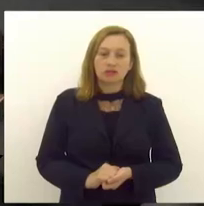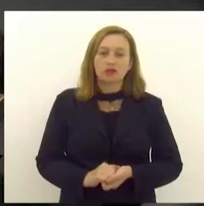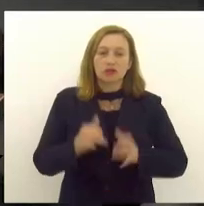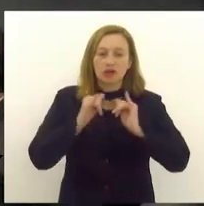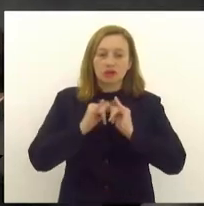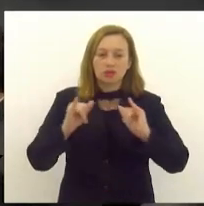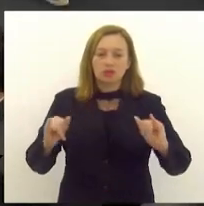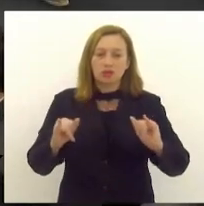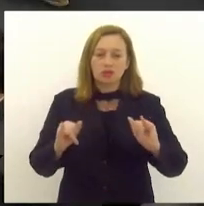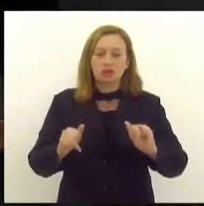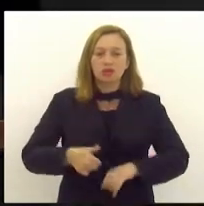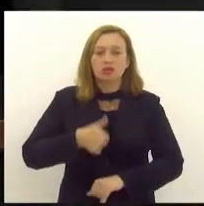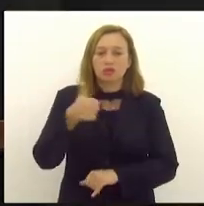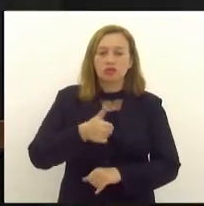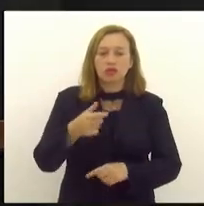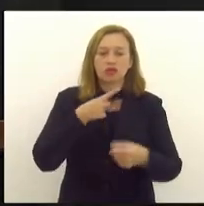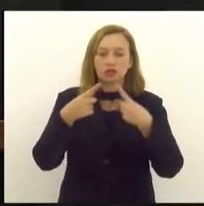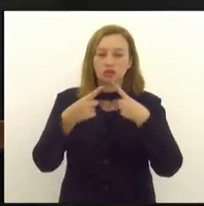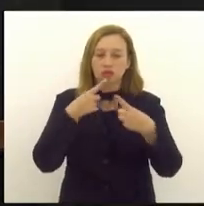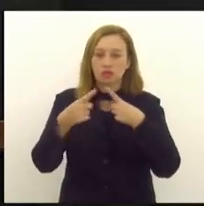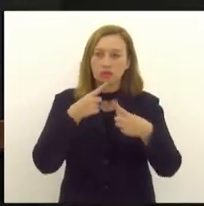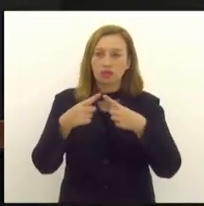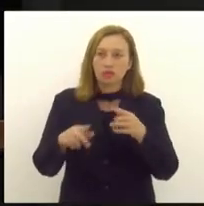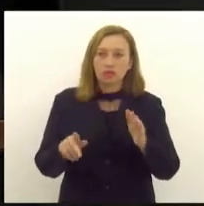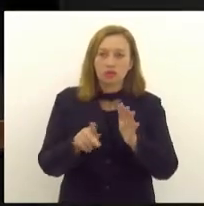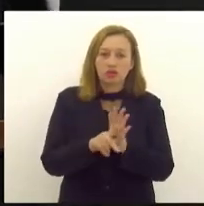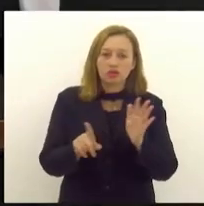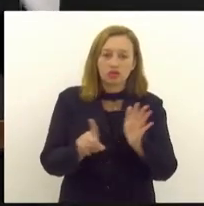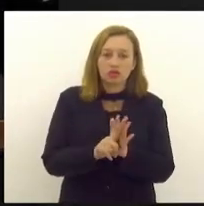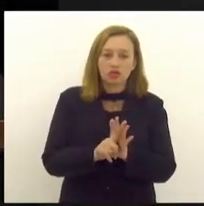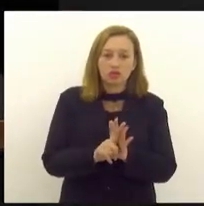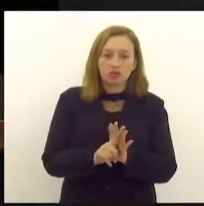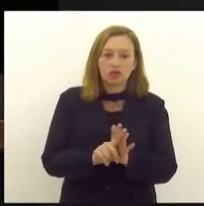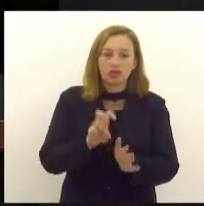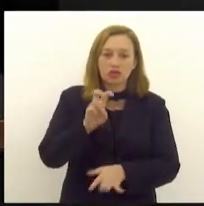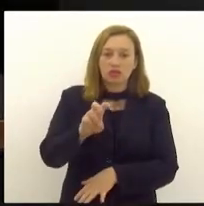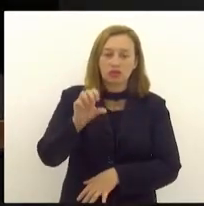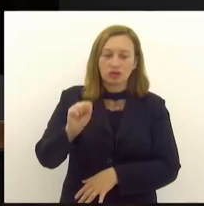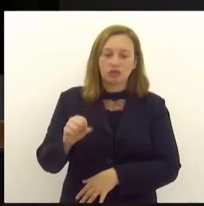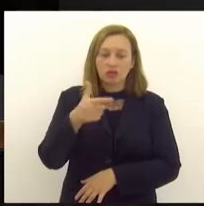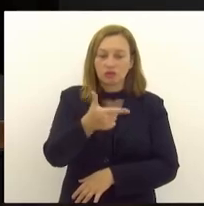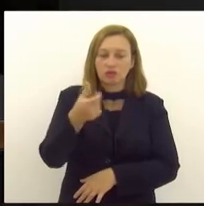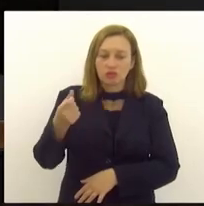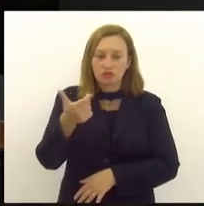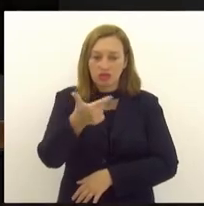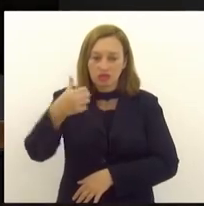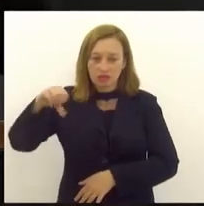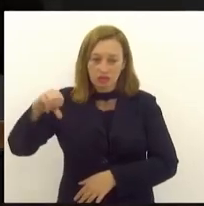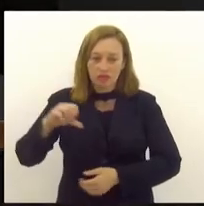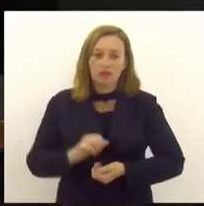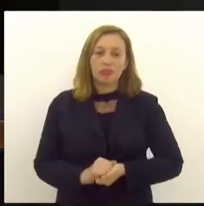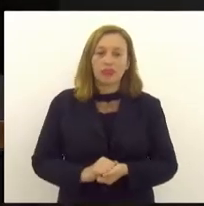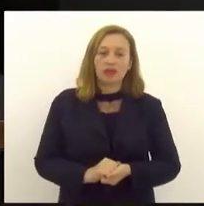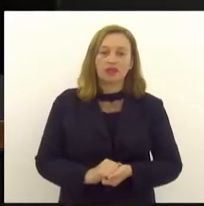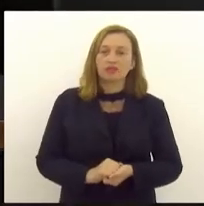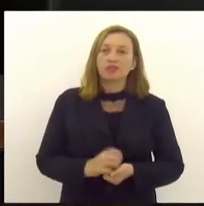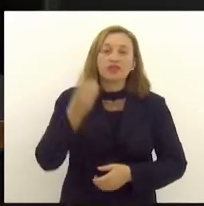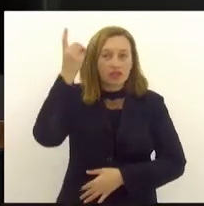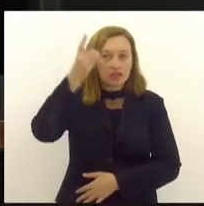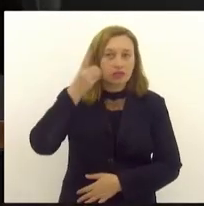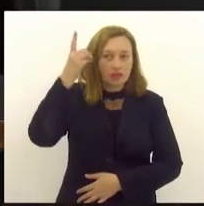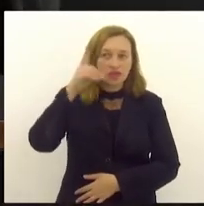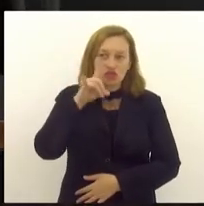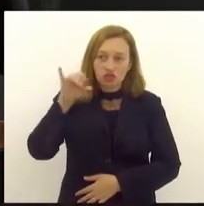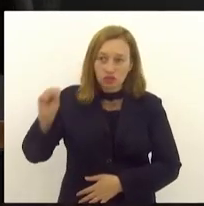anuncio em primeira discussão projeto de lei número 58 2019 de autoria do